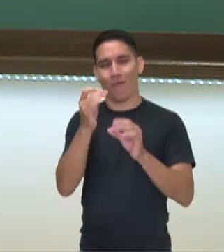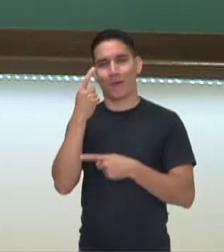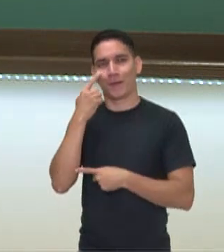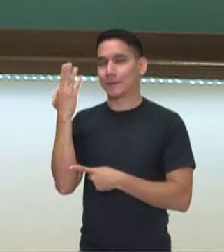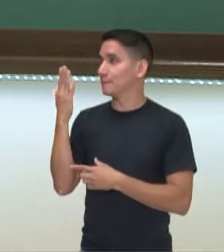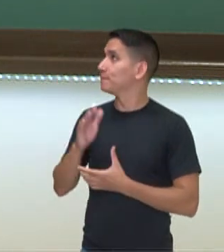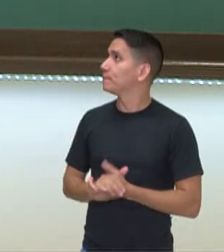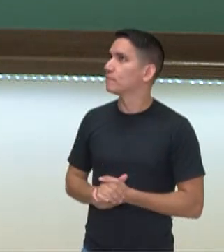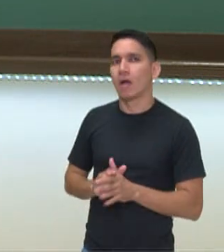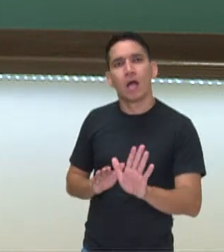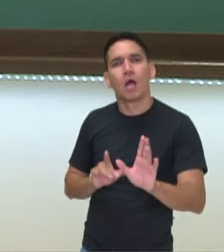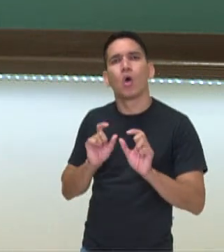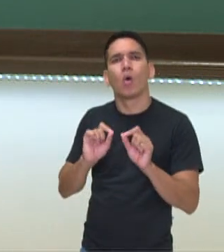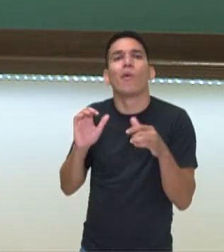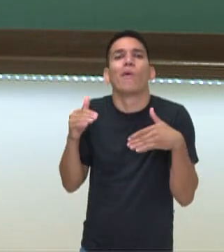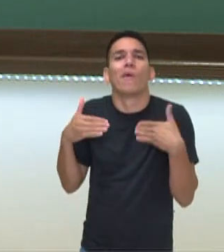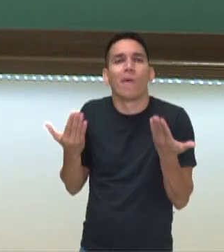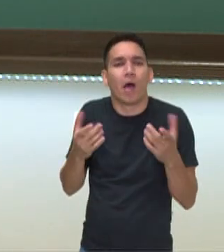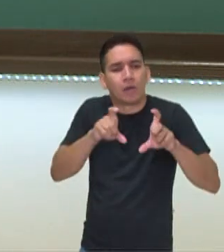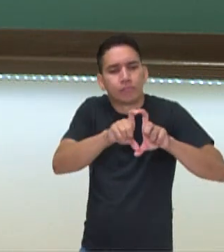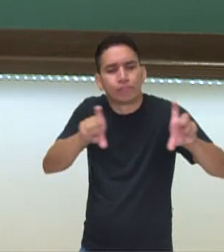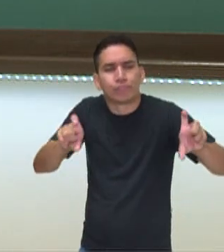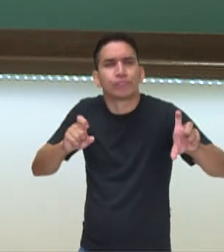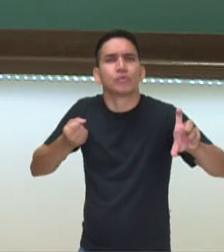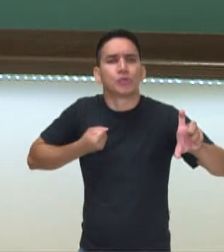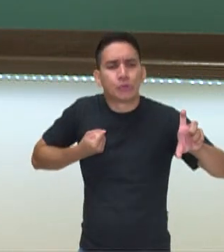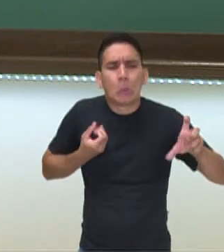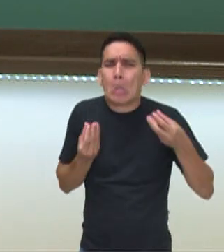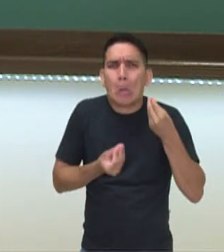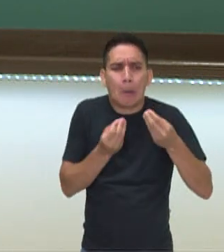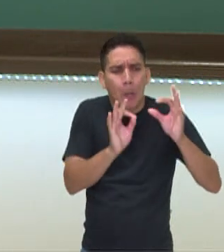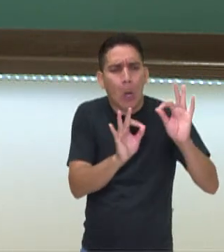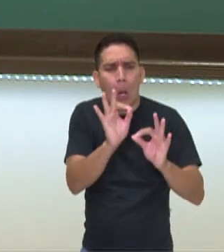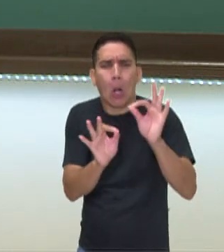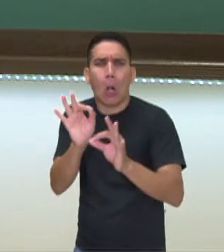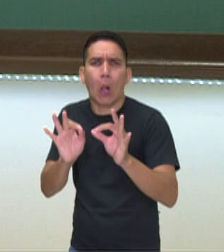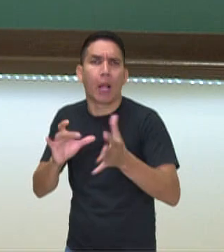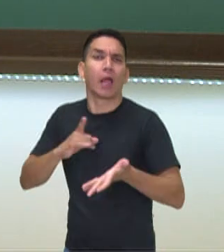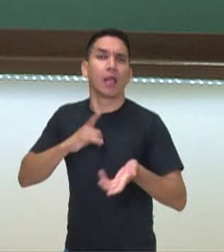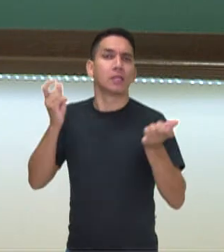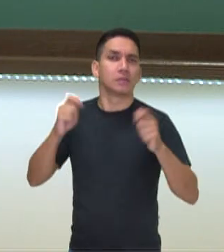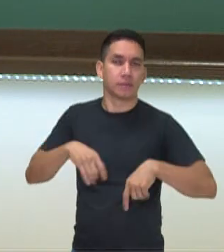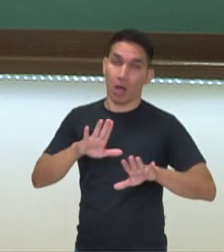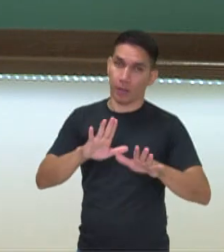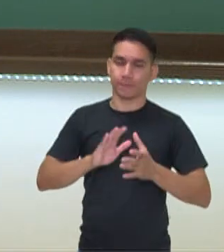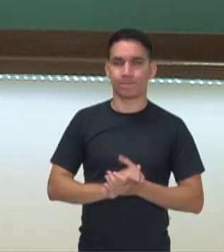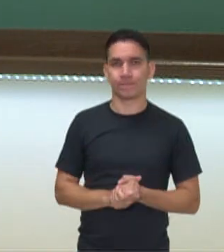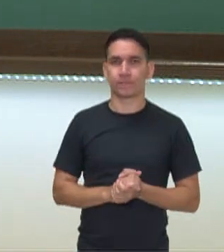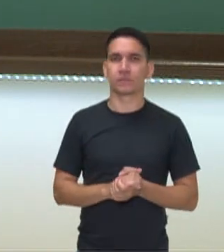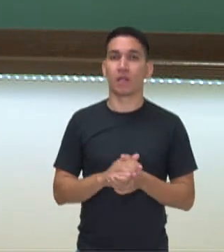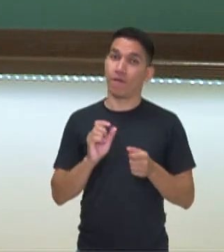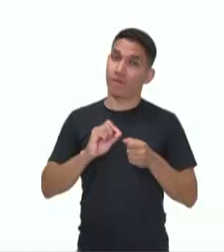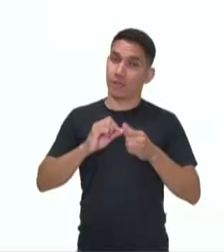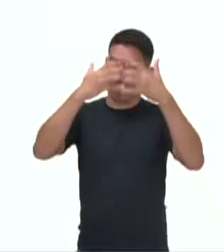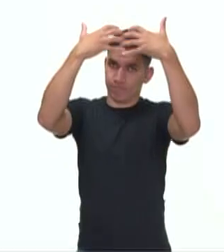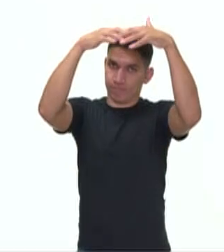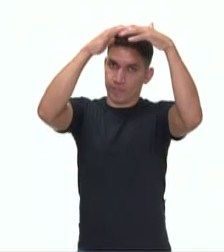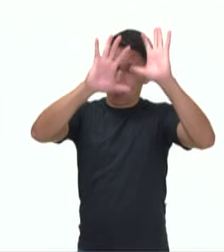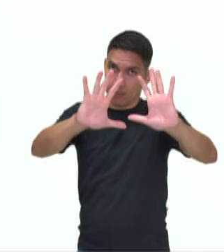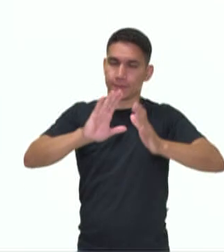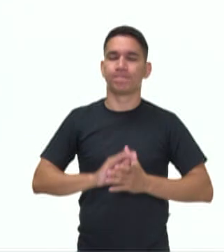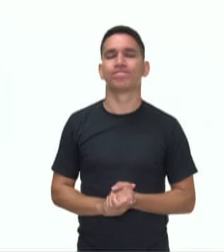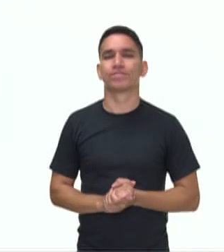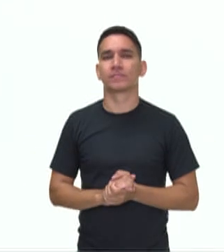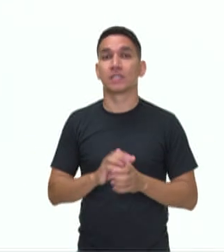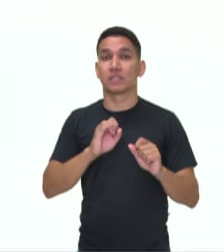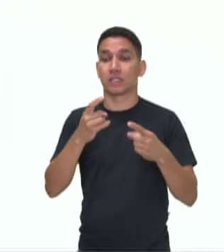aqui, ó. Mas qual seria essa expressão? Como que a gente poderia escrever essa expressão? Bom, eu posso fazer esse pensamento. Fazendo o